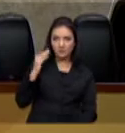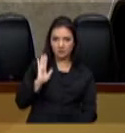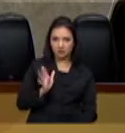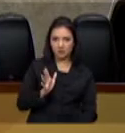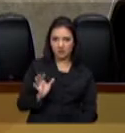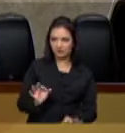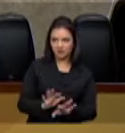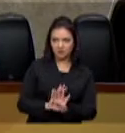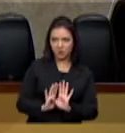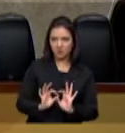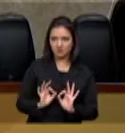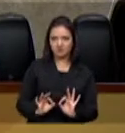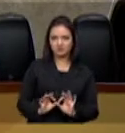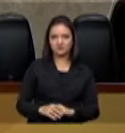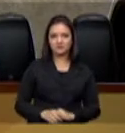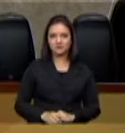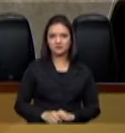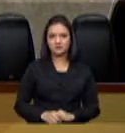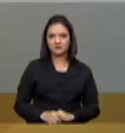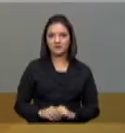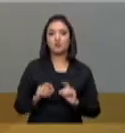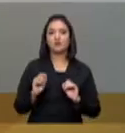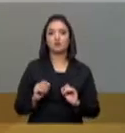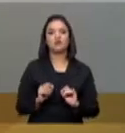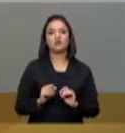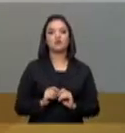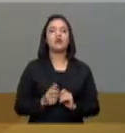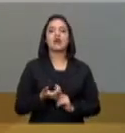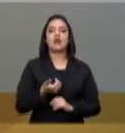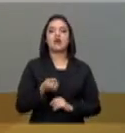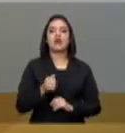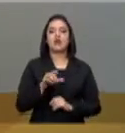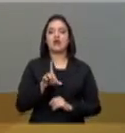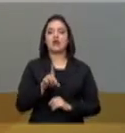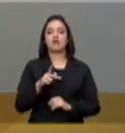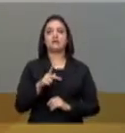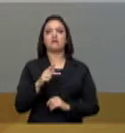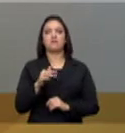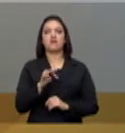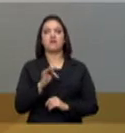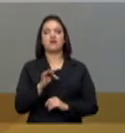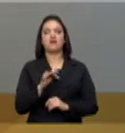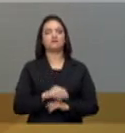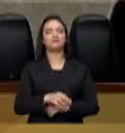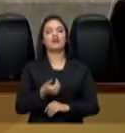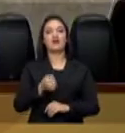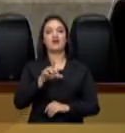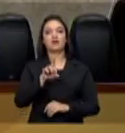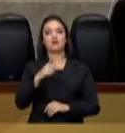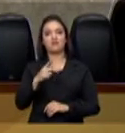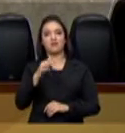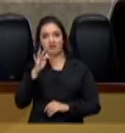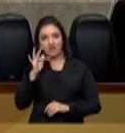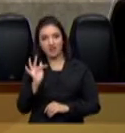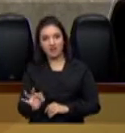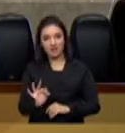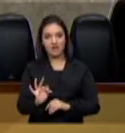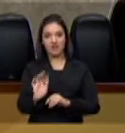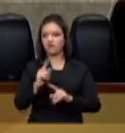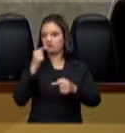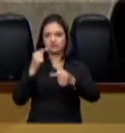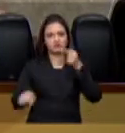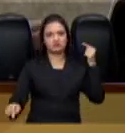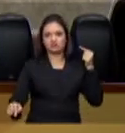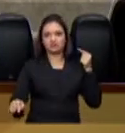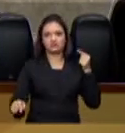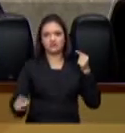sentido... da improcedência da arguição de descumprimento de preceito fundamental. Proclamo o resultado. A Corte, por